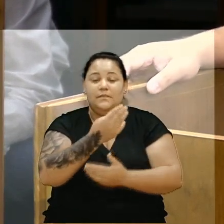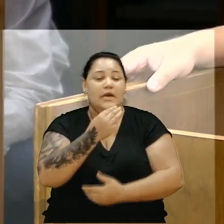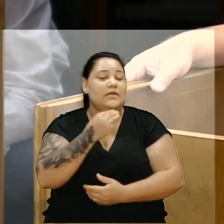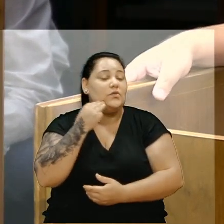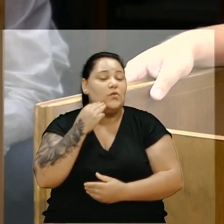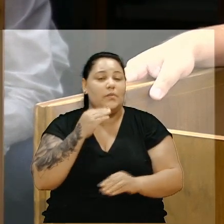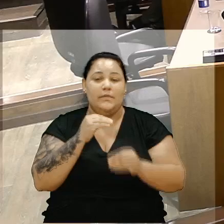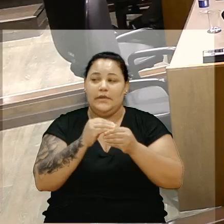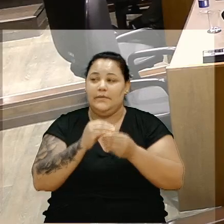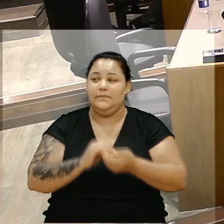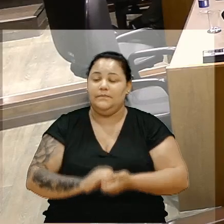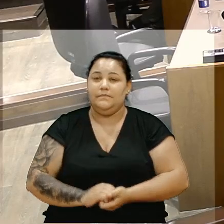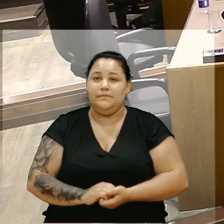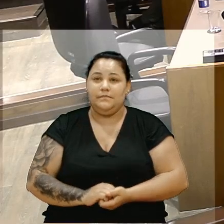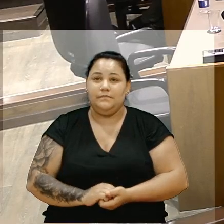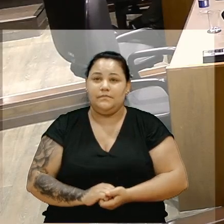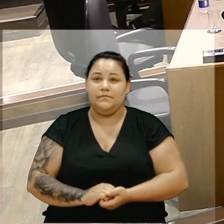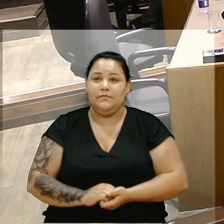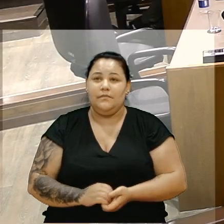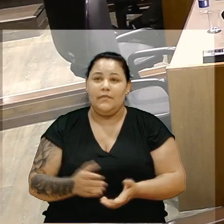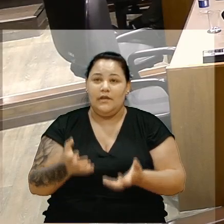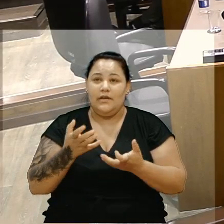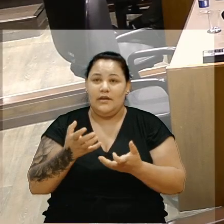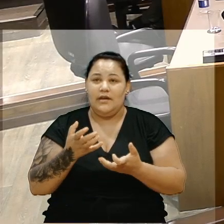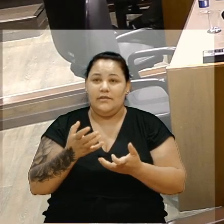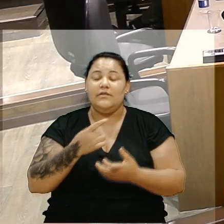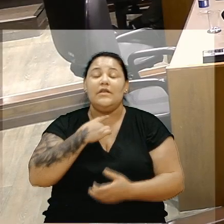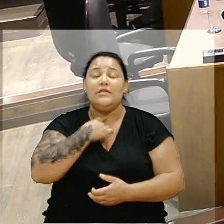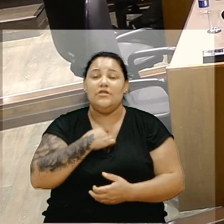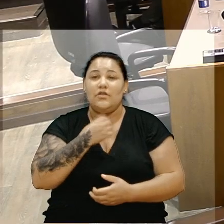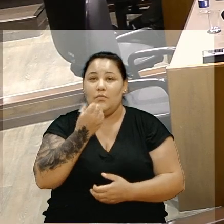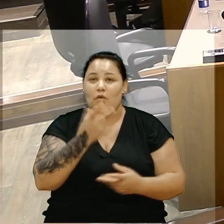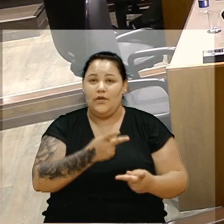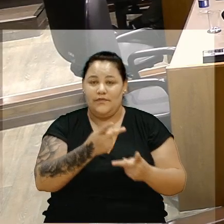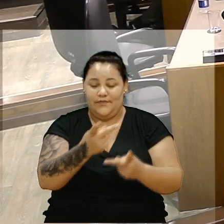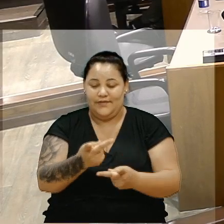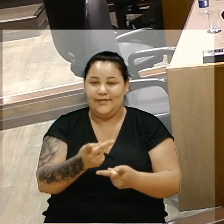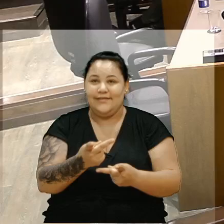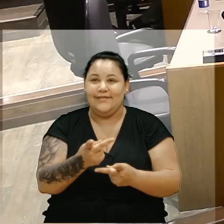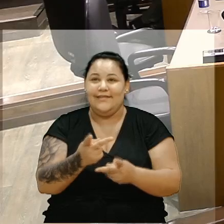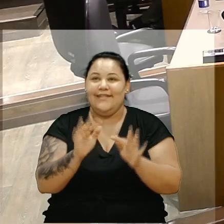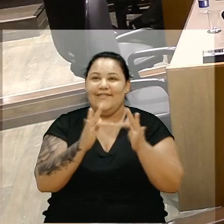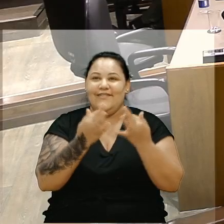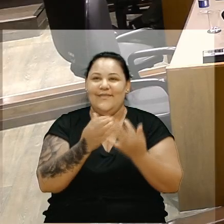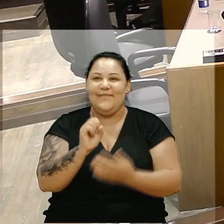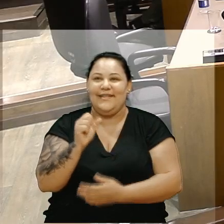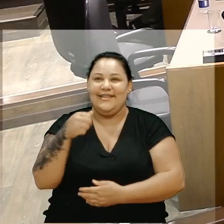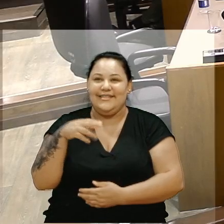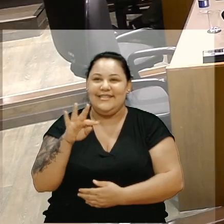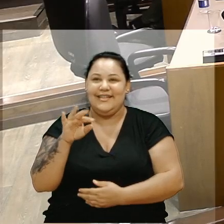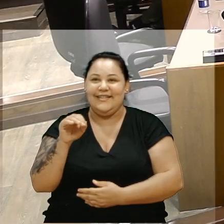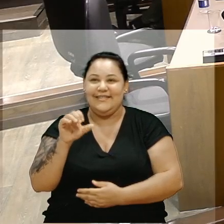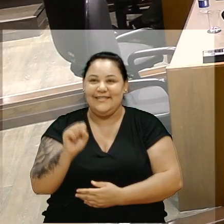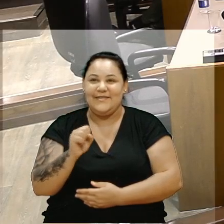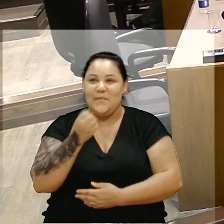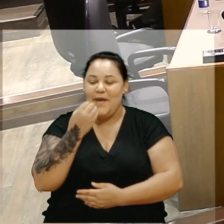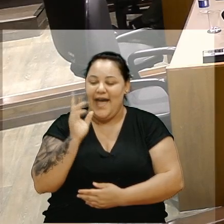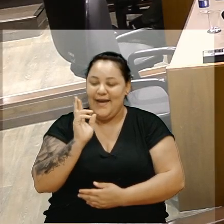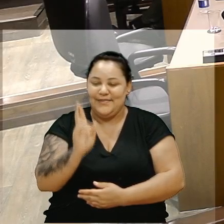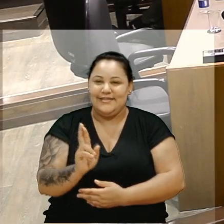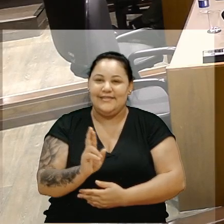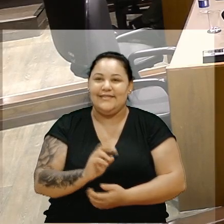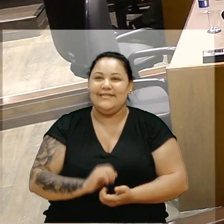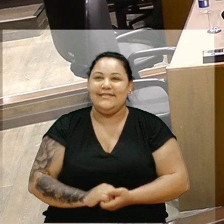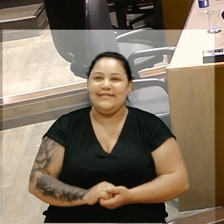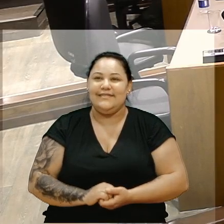Marisol. Quero lhe desejar boas-vindas mais uma vez, a família Santos, bem representada nessa casa. Nós tínhamos